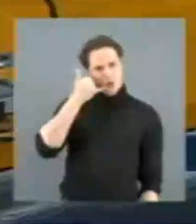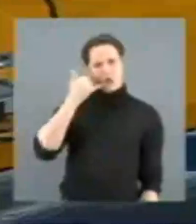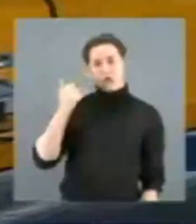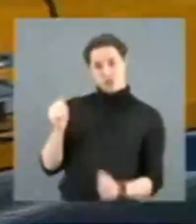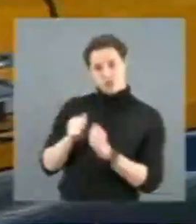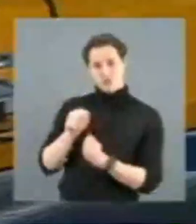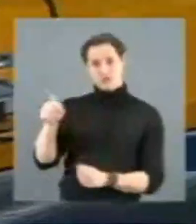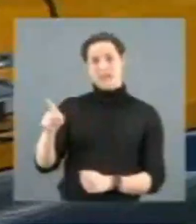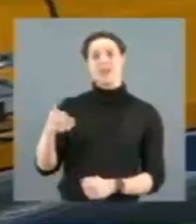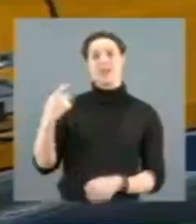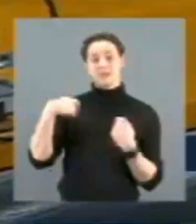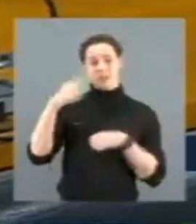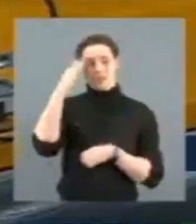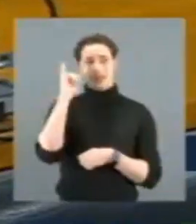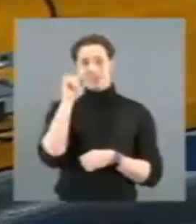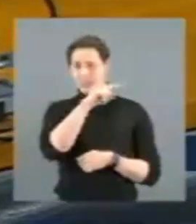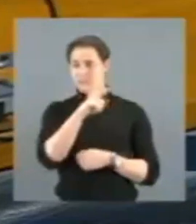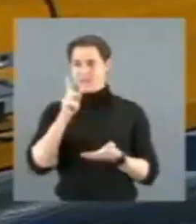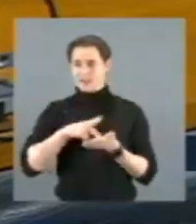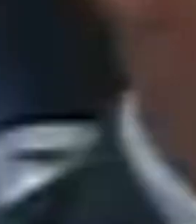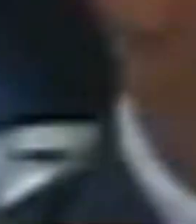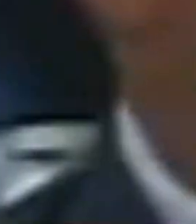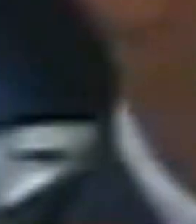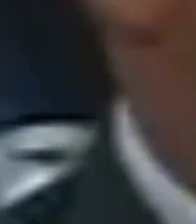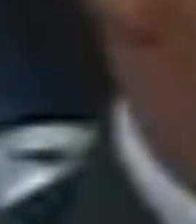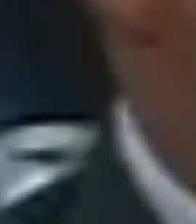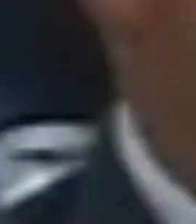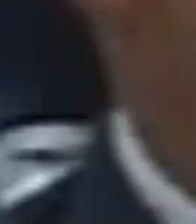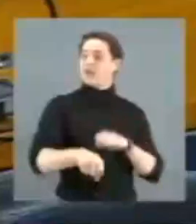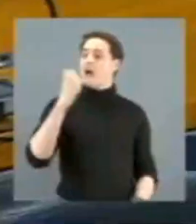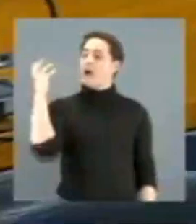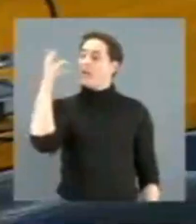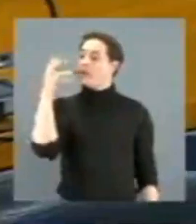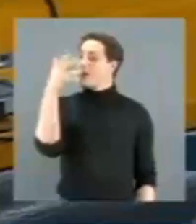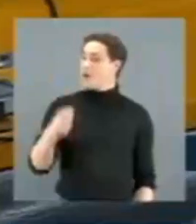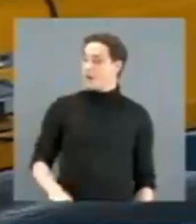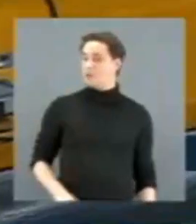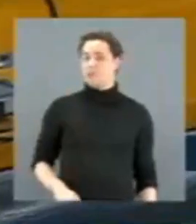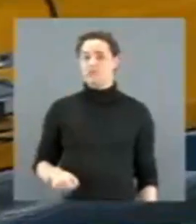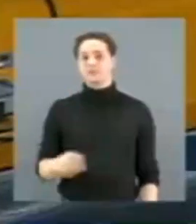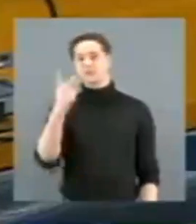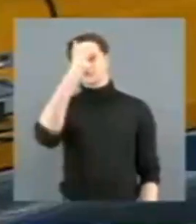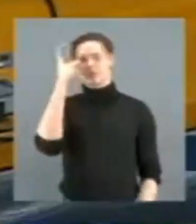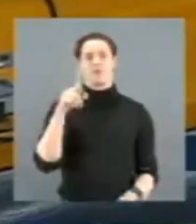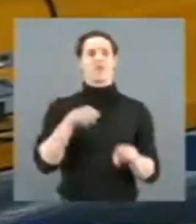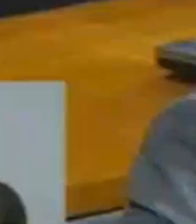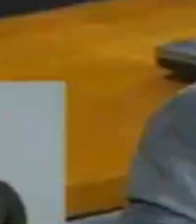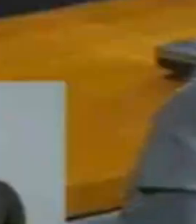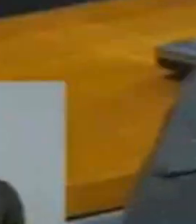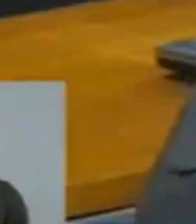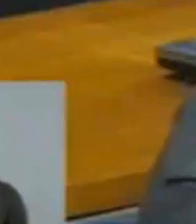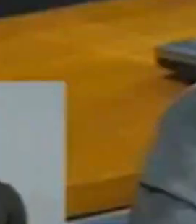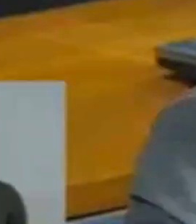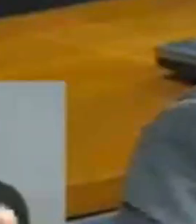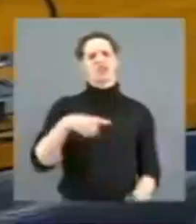Tem que saber se ele sabia mesmo quem mandou matar Marielle Franco. Quem é que estava envolvido nesse processo? Ele fala isso no telefone, quem mandou matar, quem